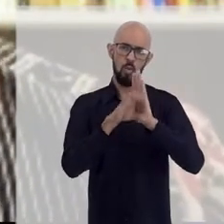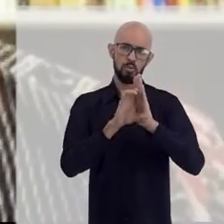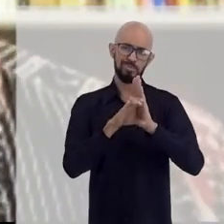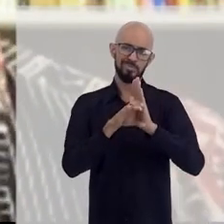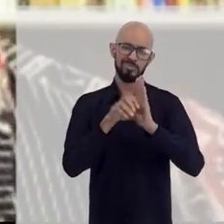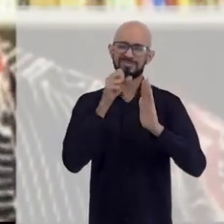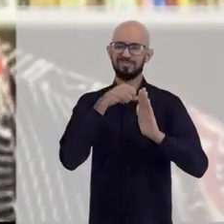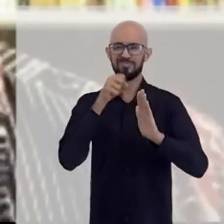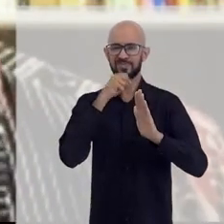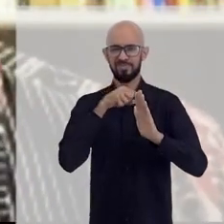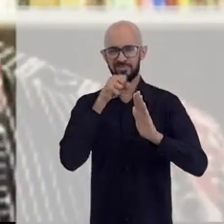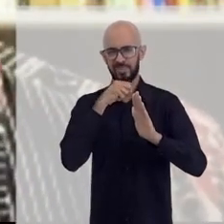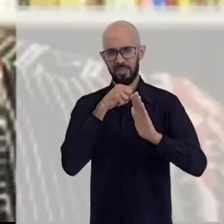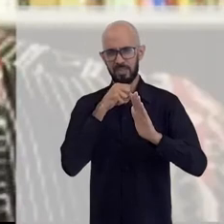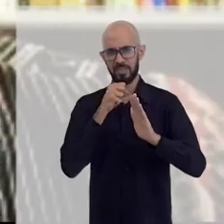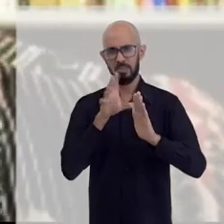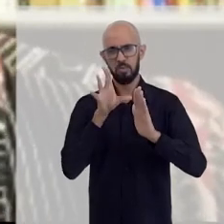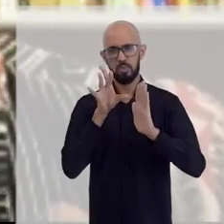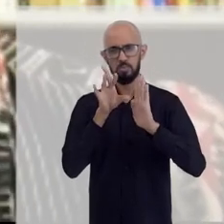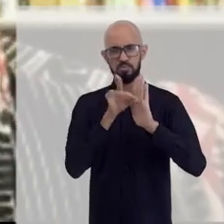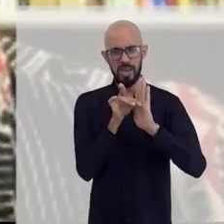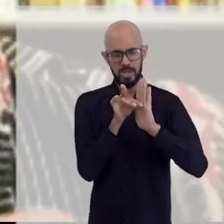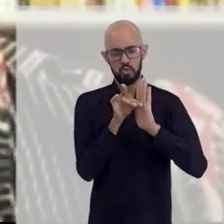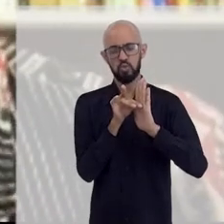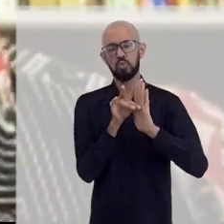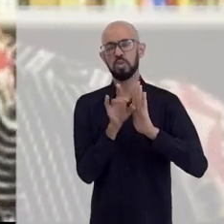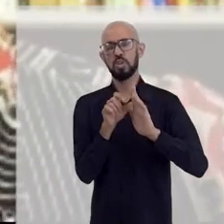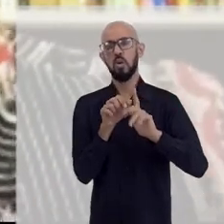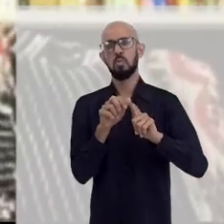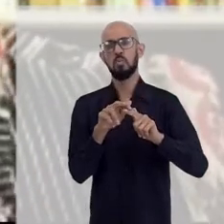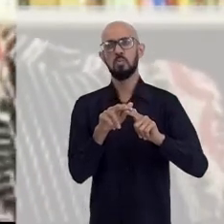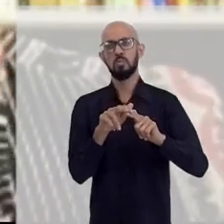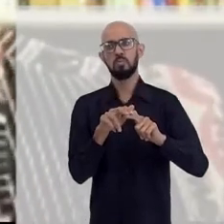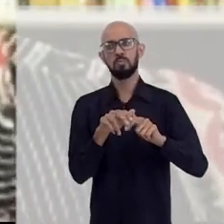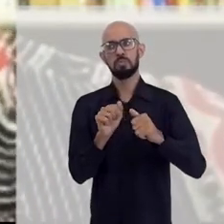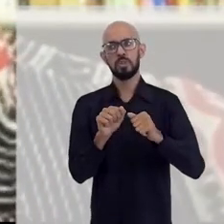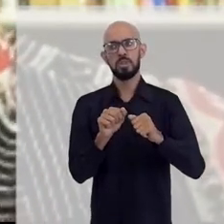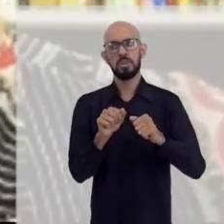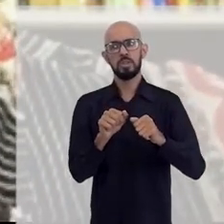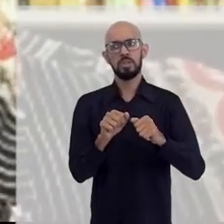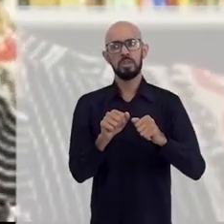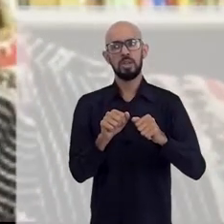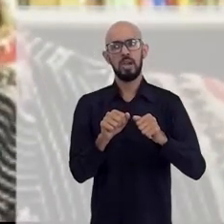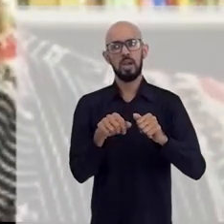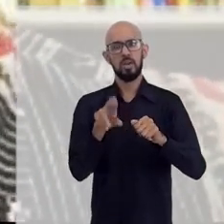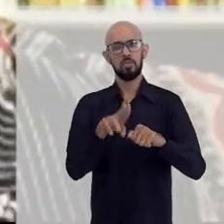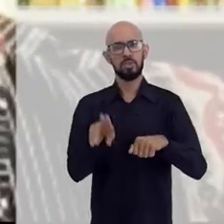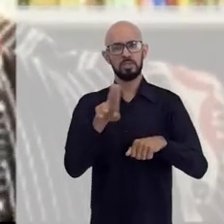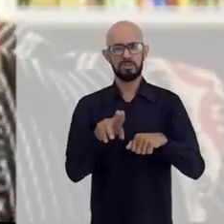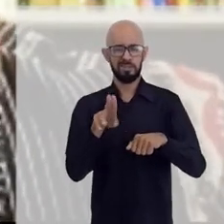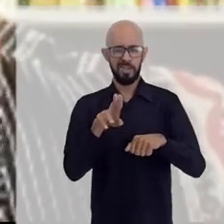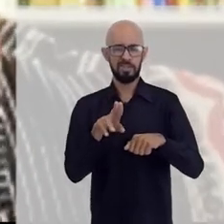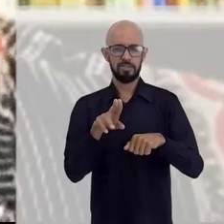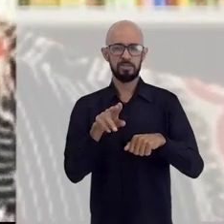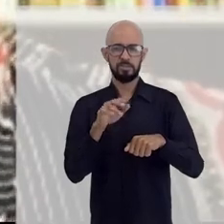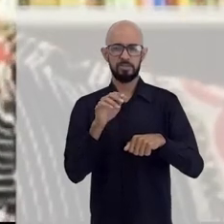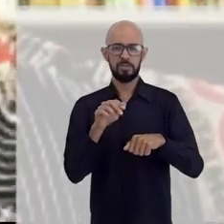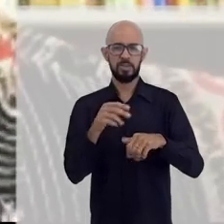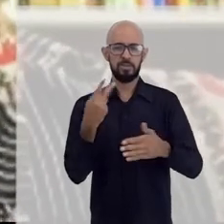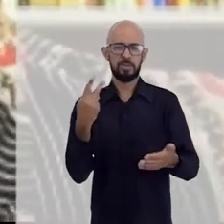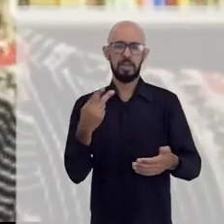somos muito apegados aos paradigmas e aquilo que nos coloca como expoentes do conhecimento, né? E a universidade é muito ciosa